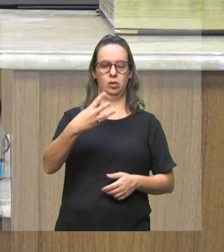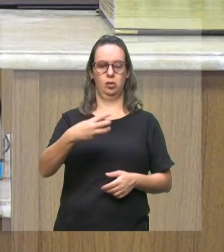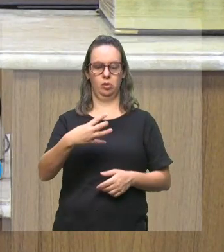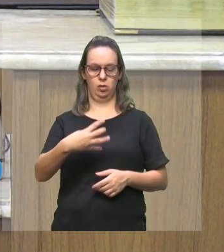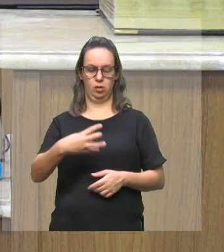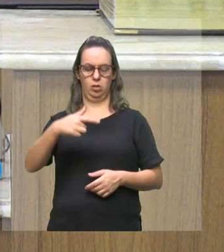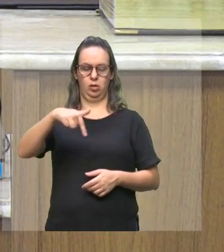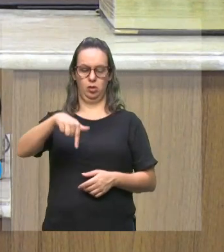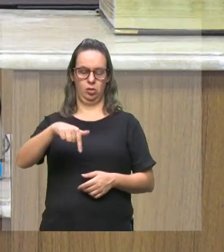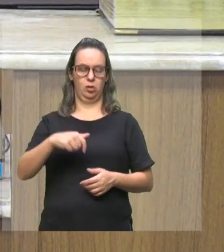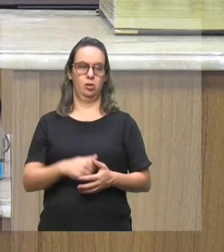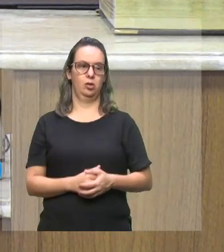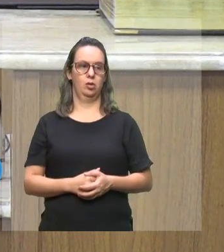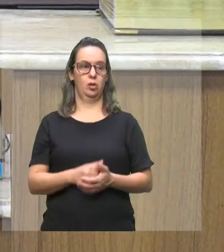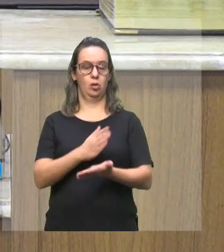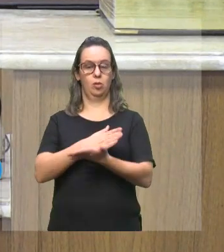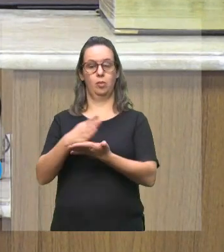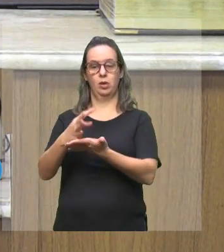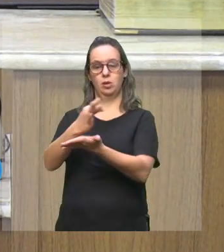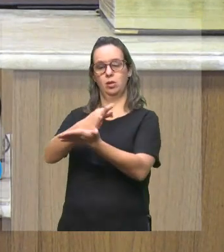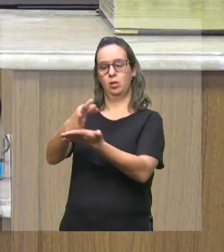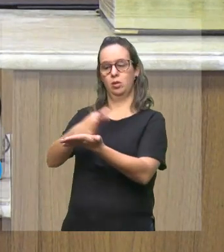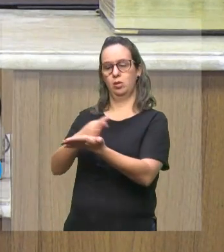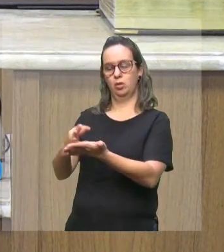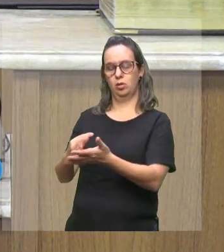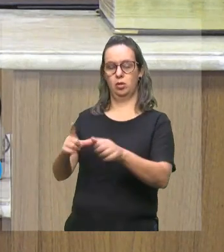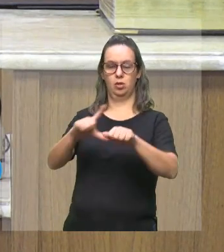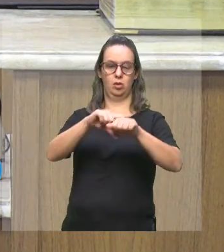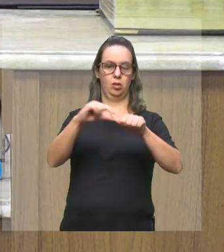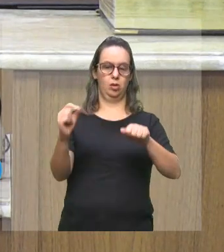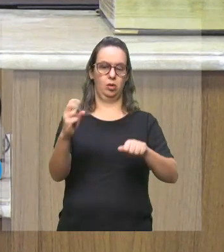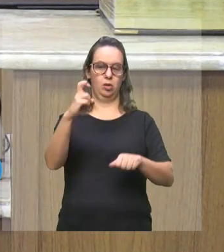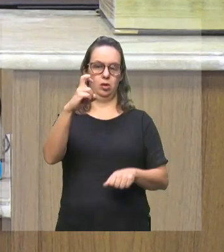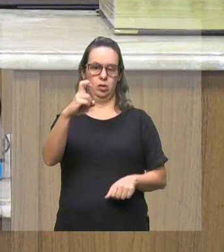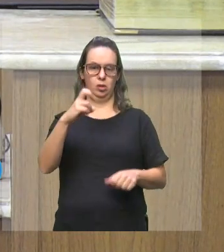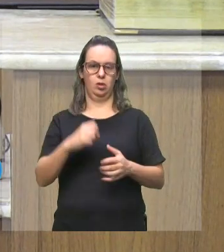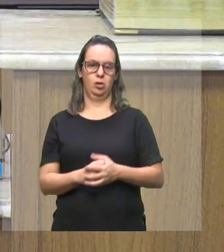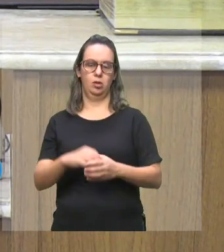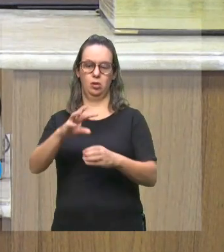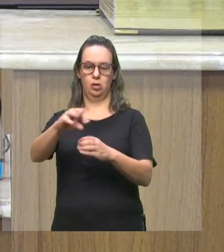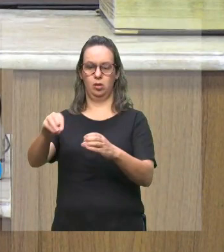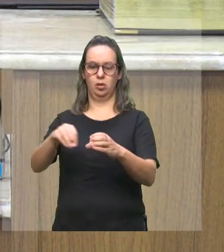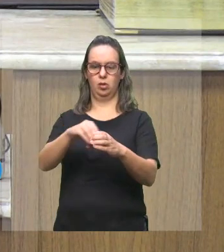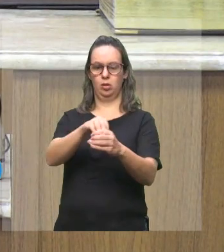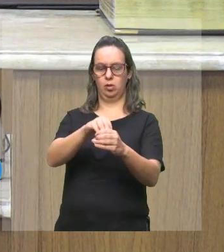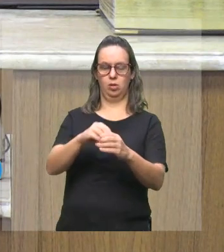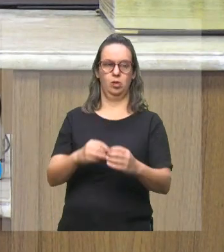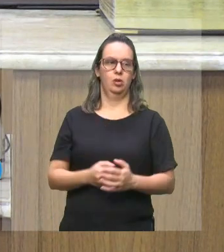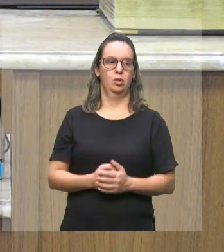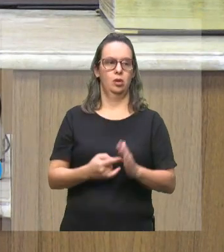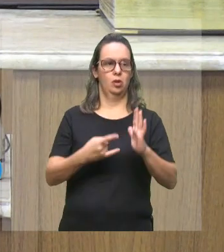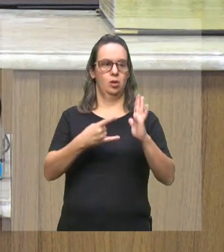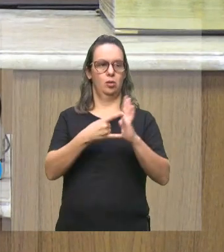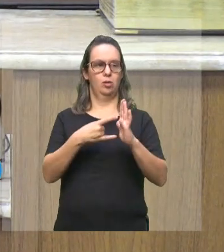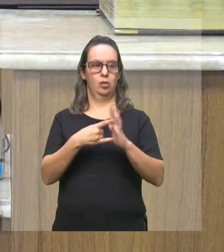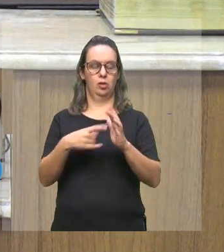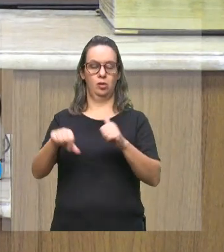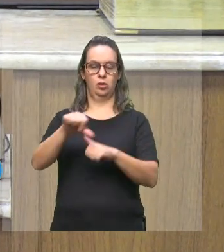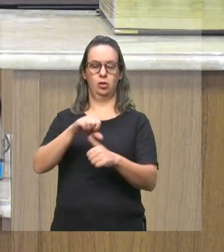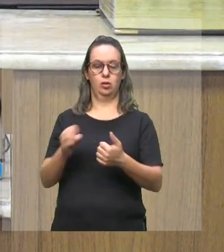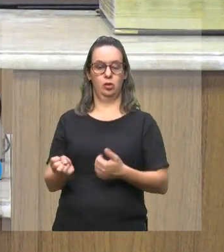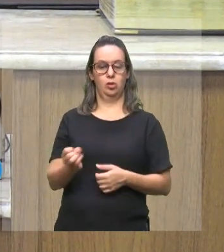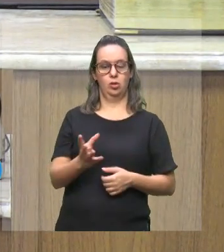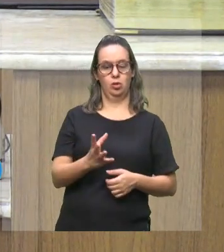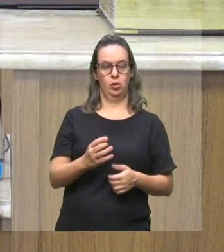247/2023 passa a ter a seguinte redação. Artigo 5º. Fica instituído o sistema de inovação do município de Assis